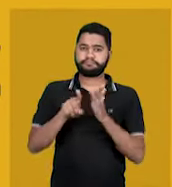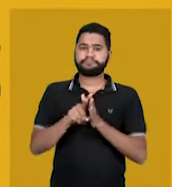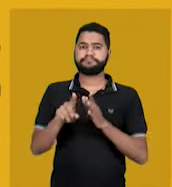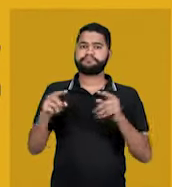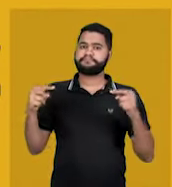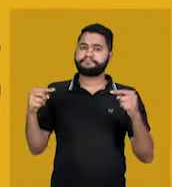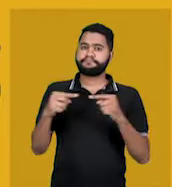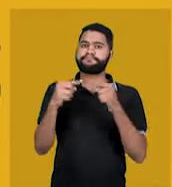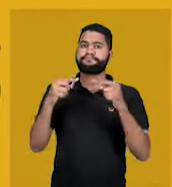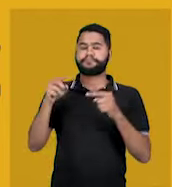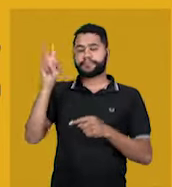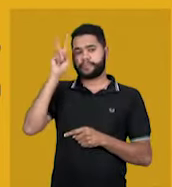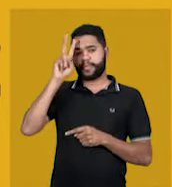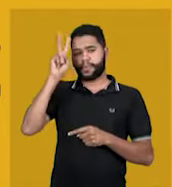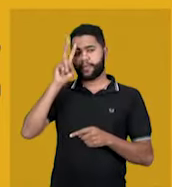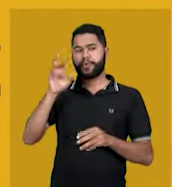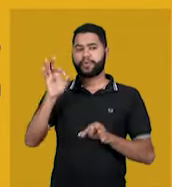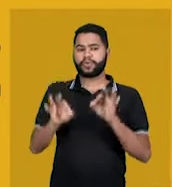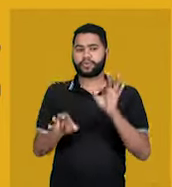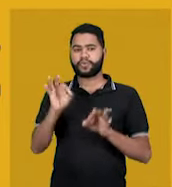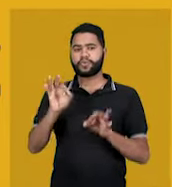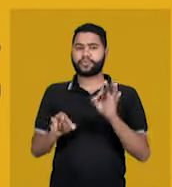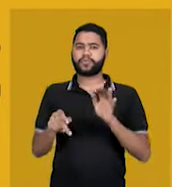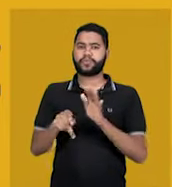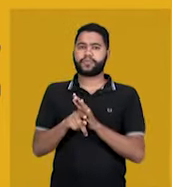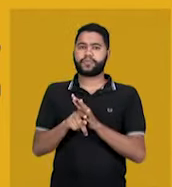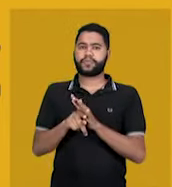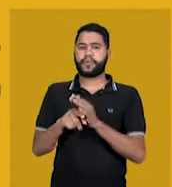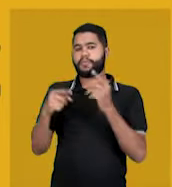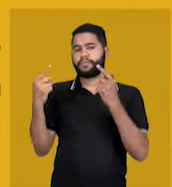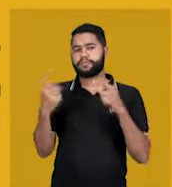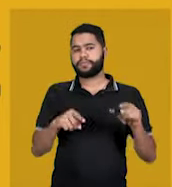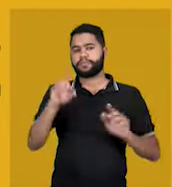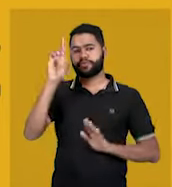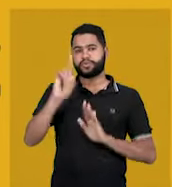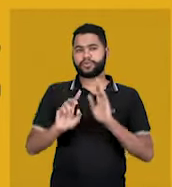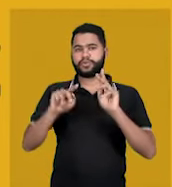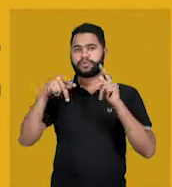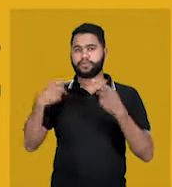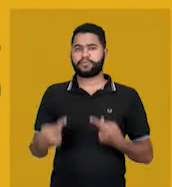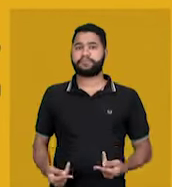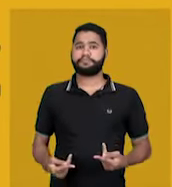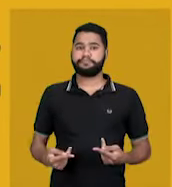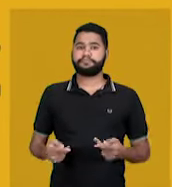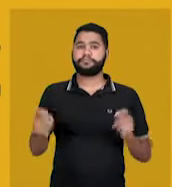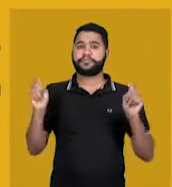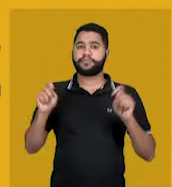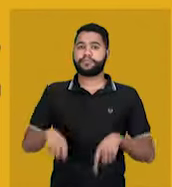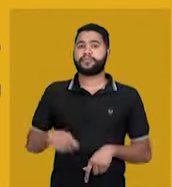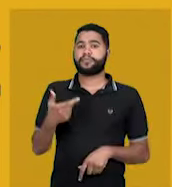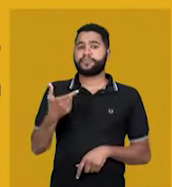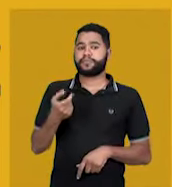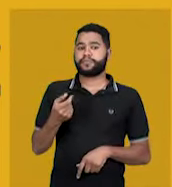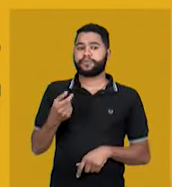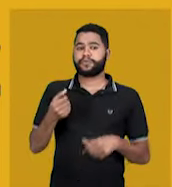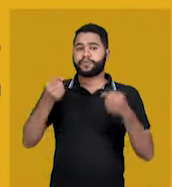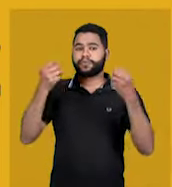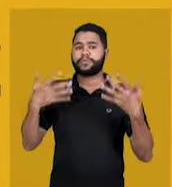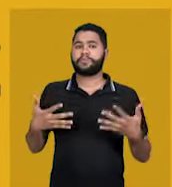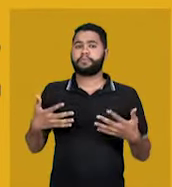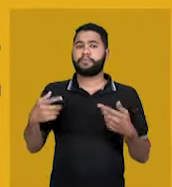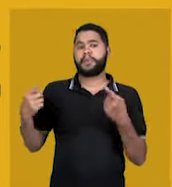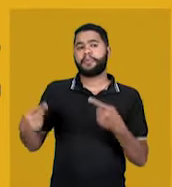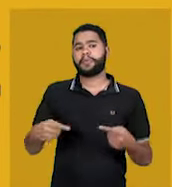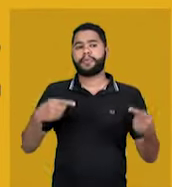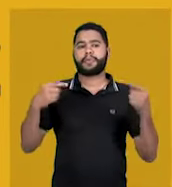à memória e à justiça sobre os casos de violação dos direitos humanos. A competência 20 fala sobre discutir